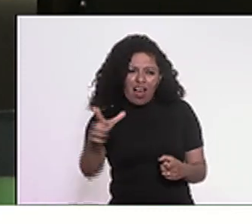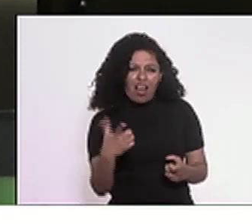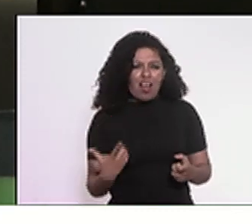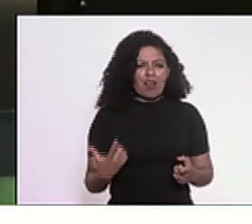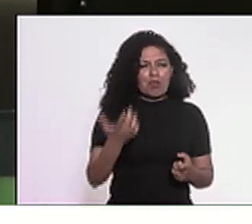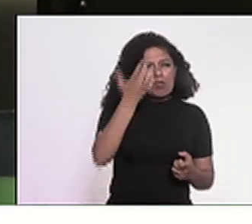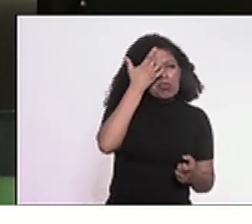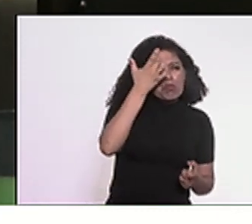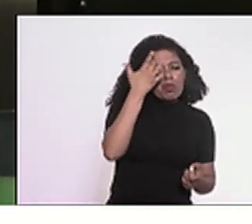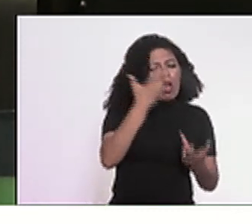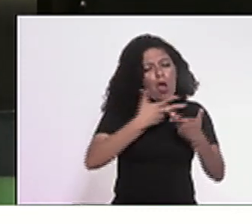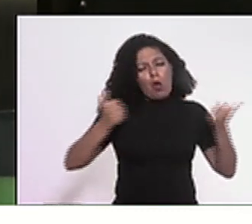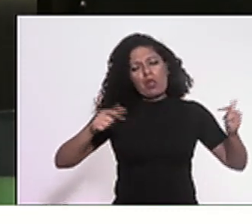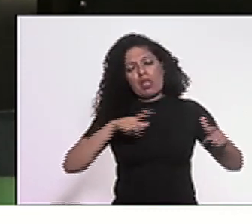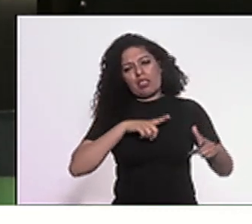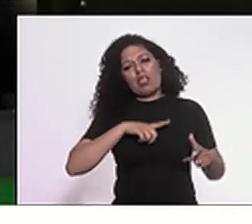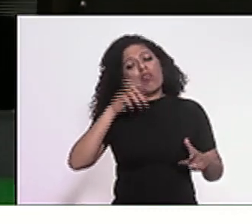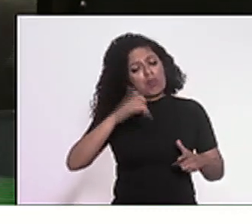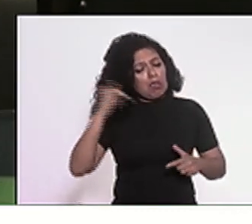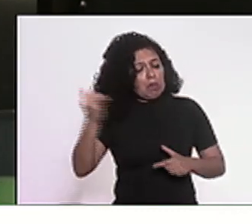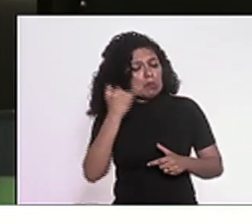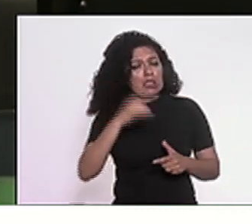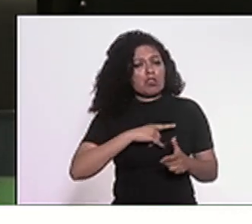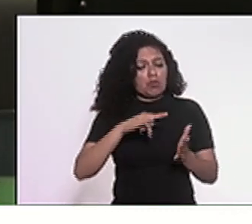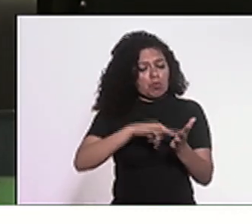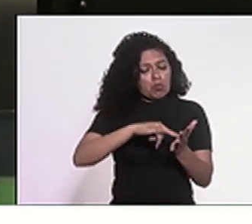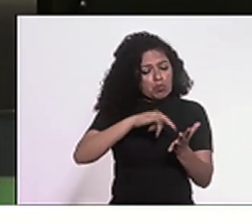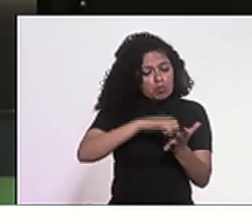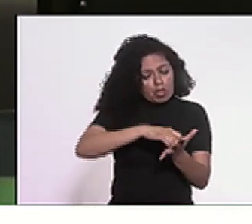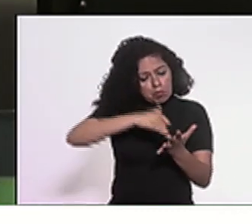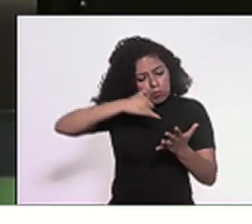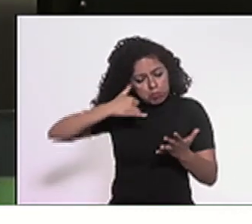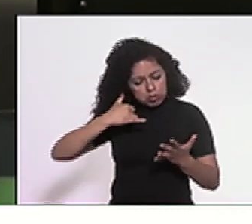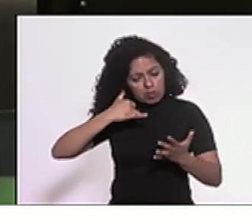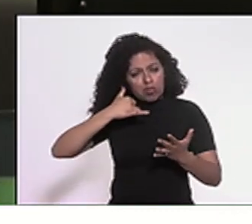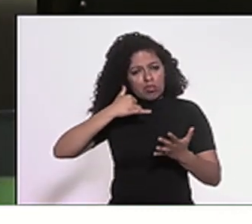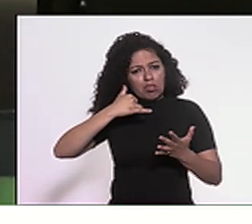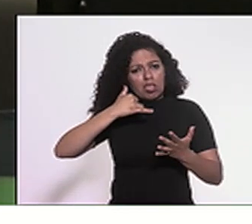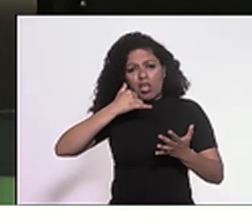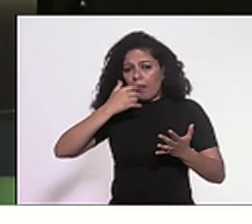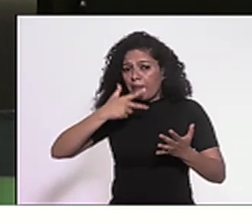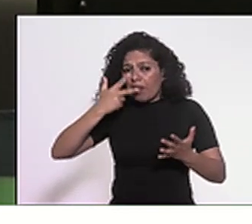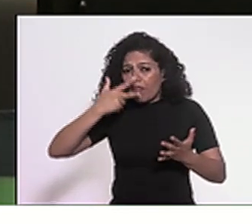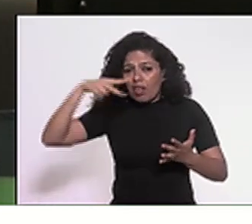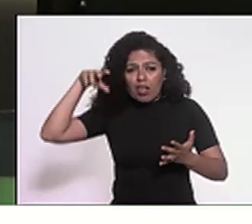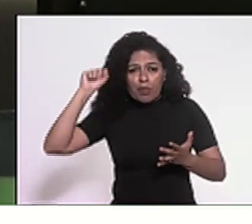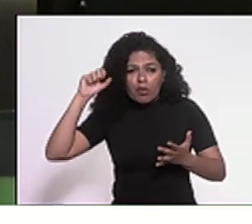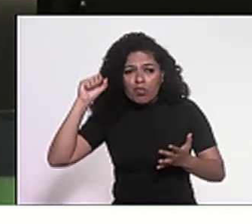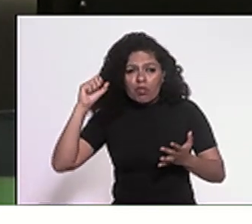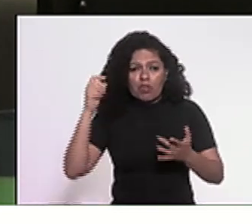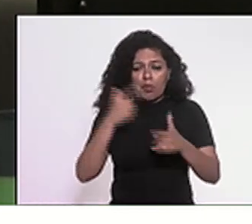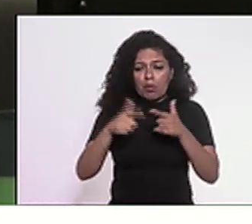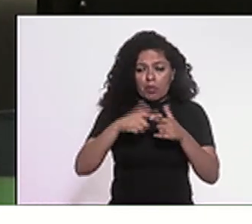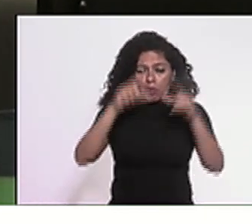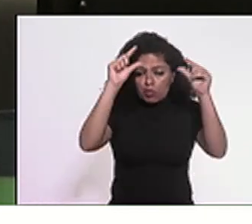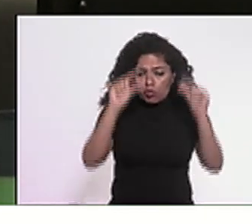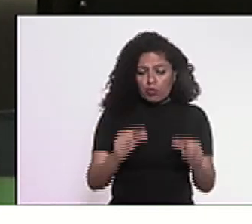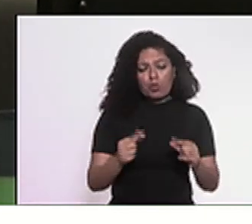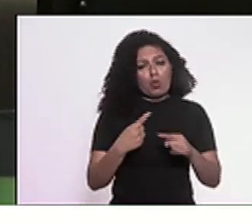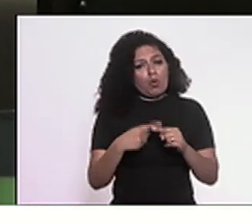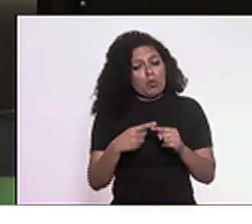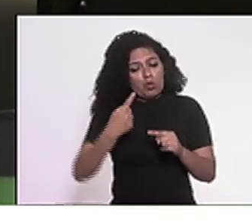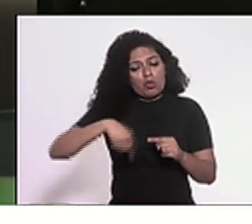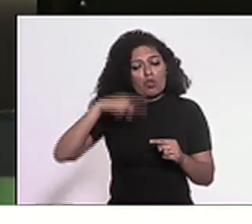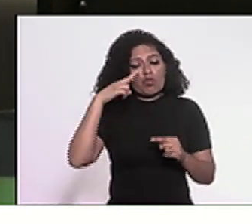há uma necessidade muito grande de ter um canal para a gente dar algum fim a essas denúncias, né? Porque o que a gente viu com todo